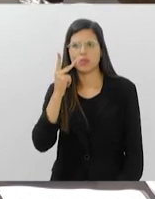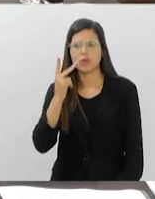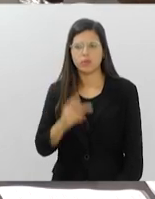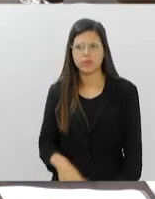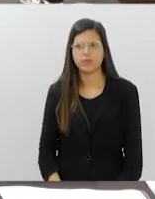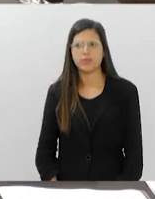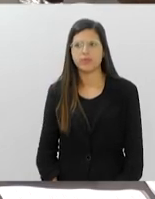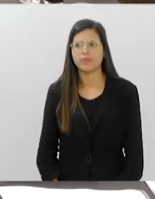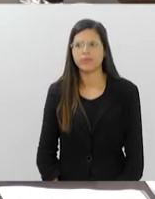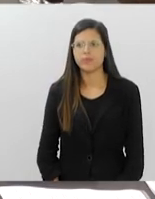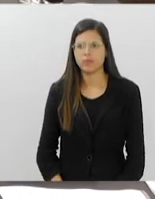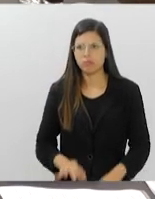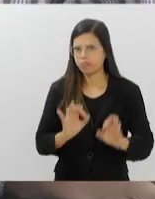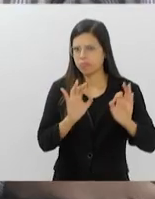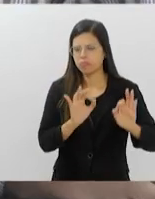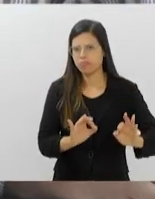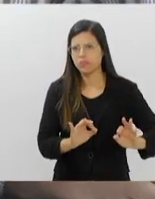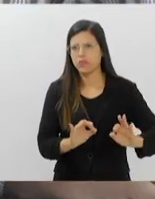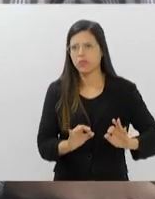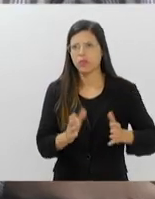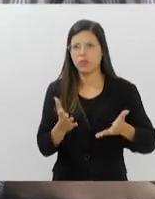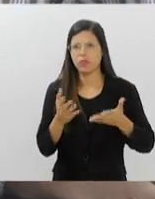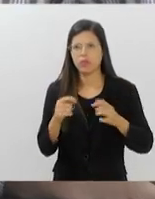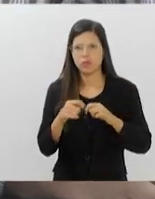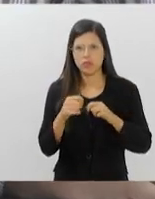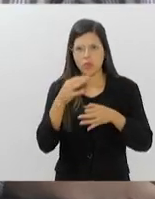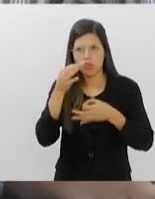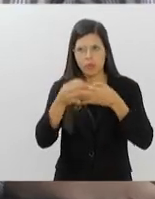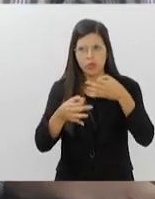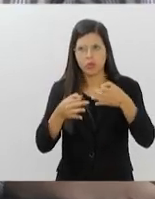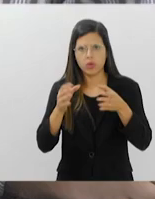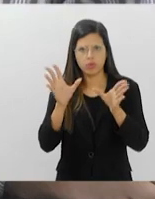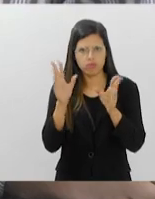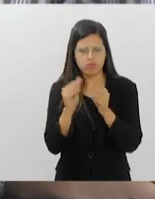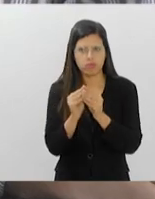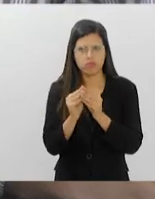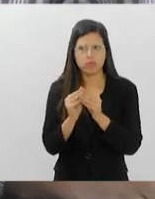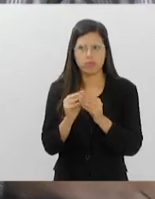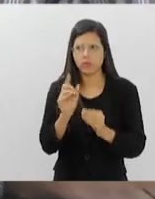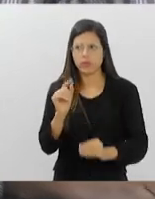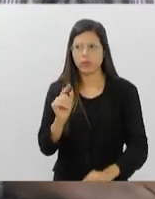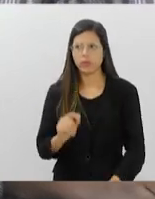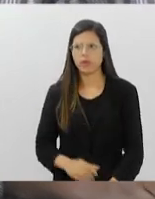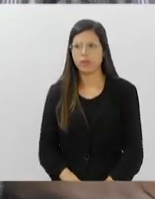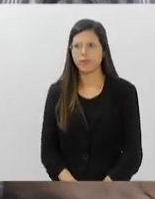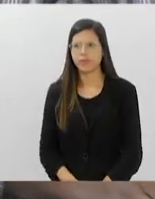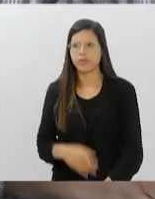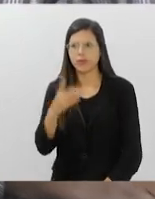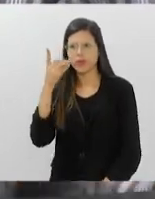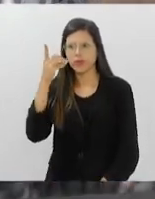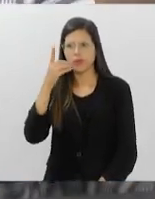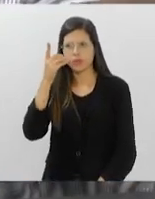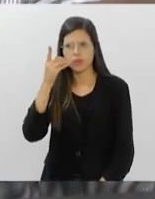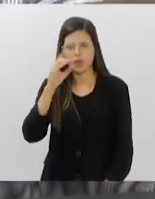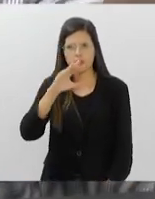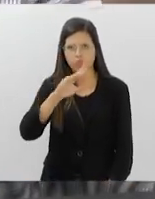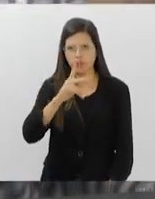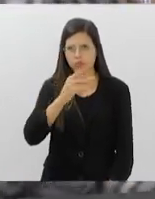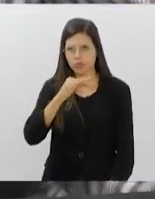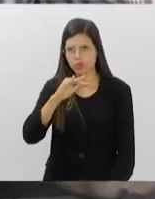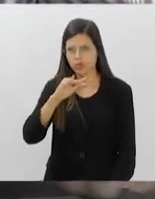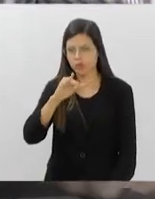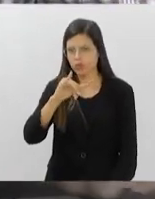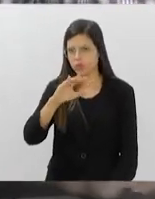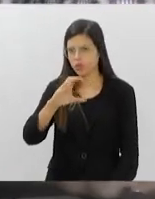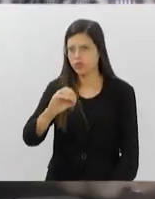corretas, queria apenas fazer um brevíssimo comentário, que é o seguinte. O deputado Chico Machado, ele